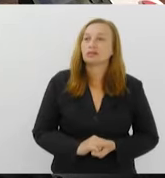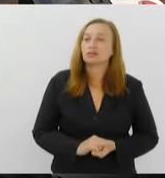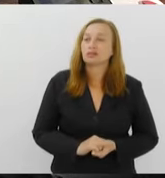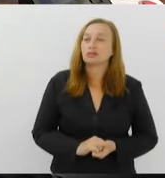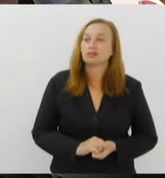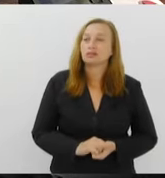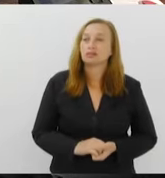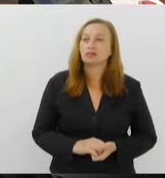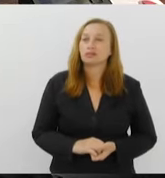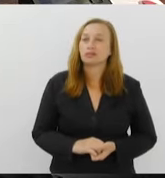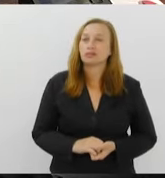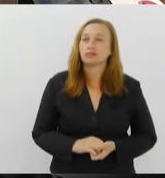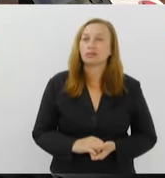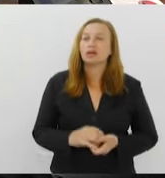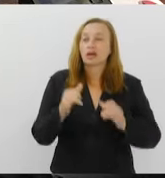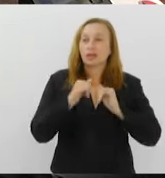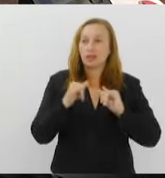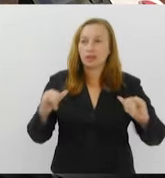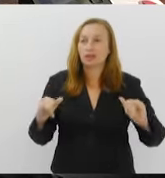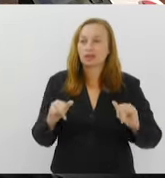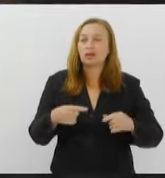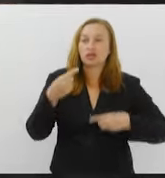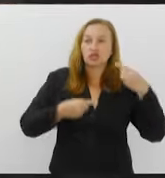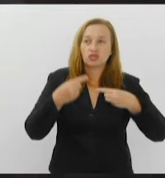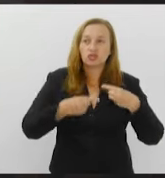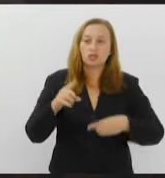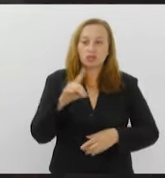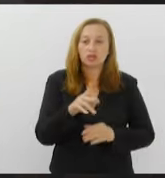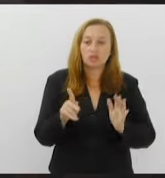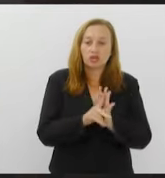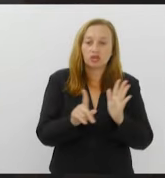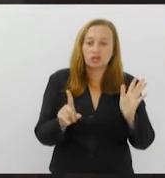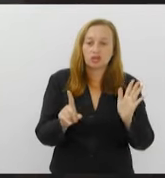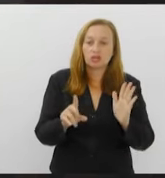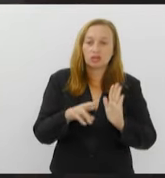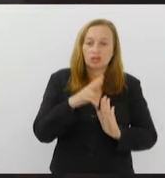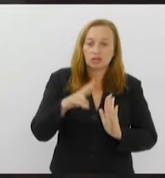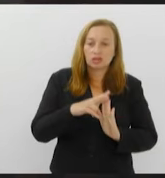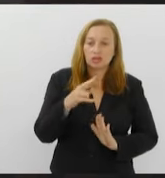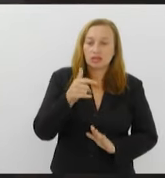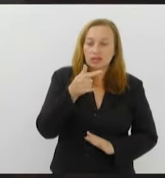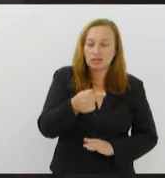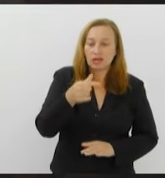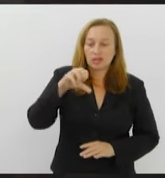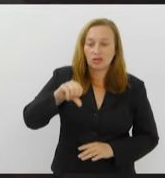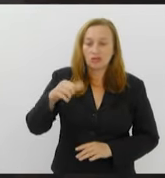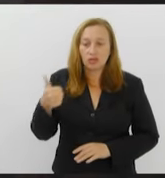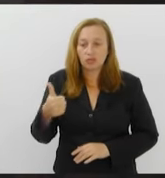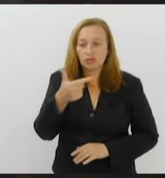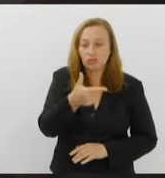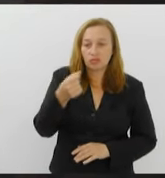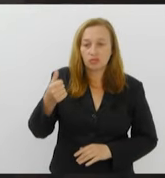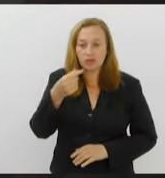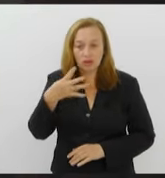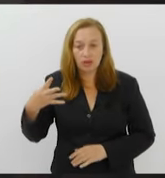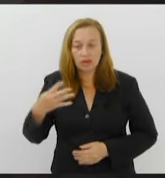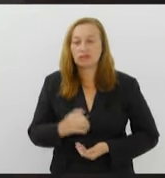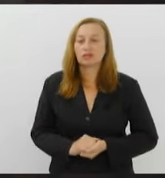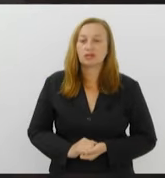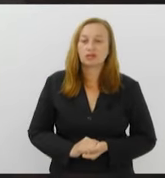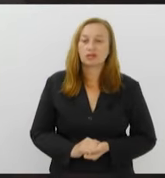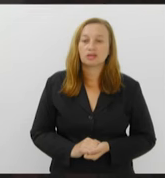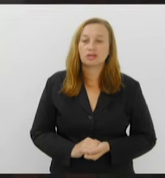Obrigado. Anuncio, em discussão única, projeto de resolução número 791 de 2024,